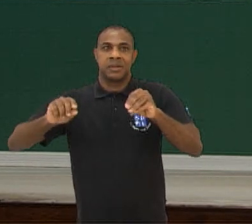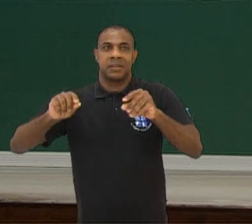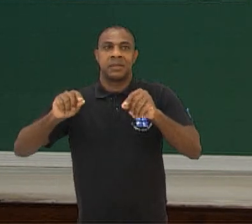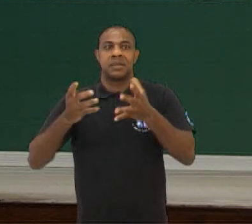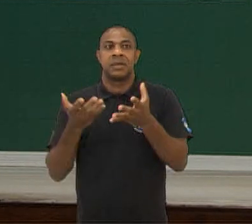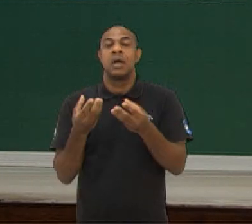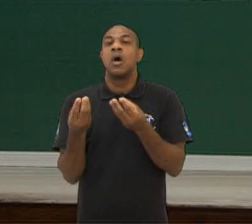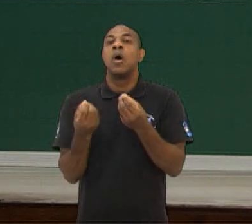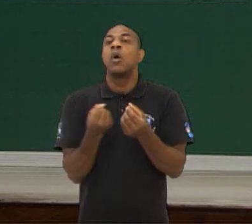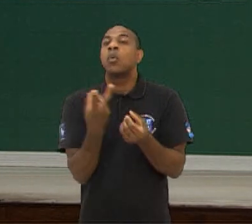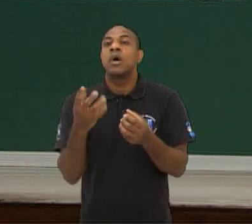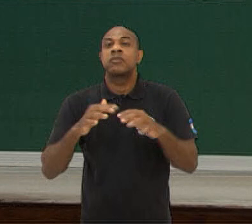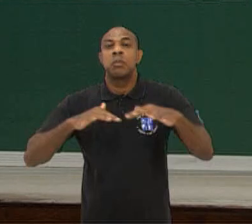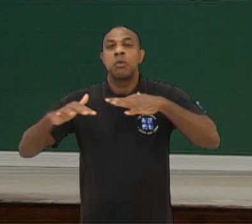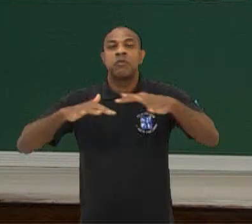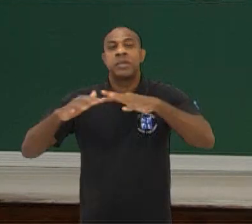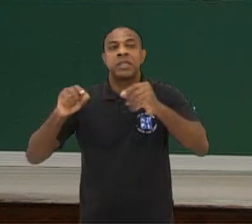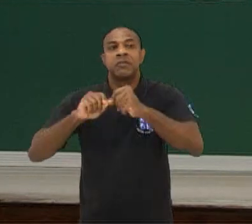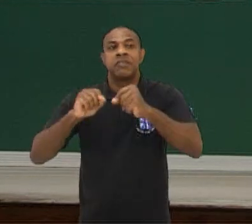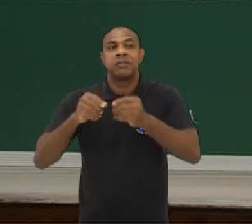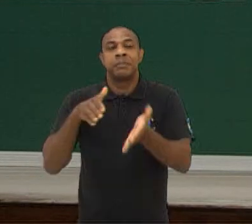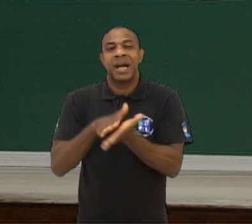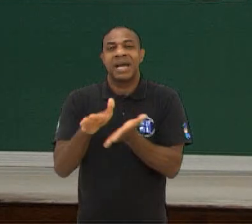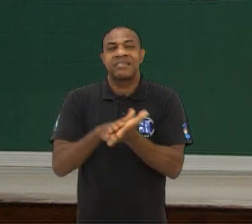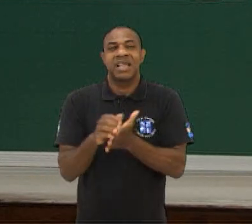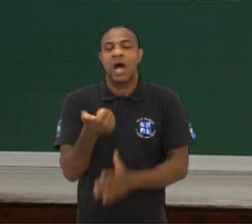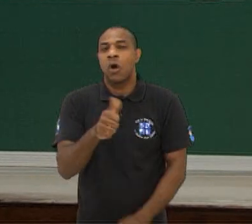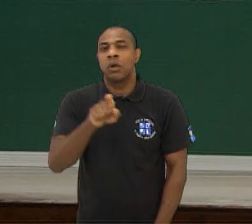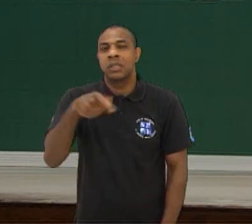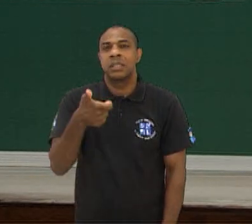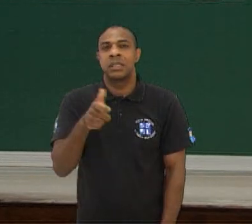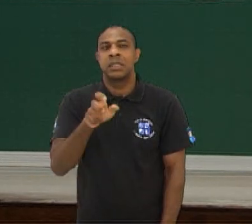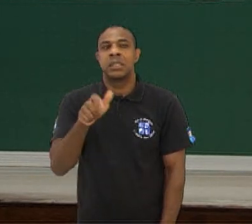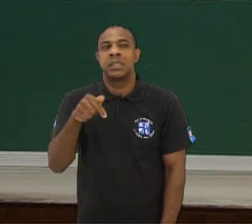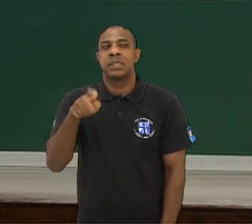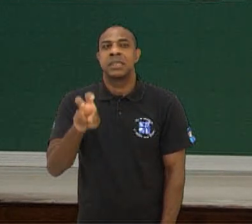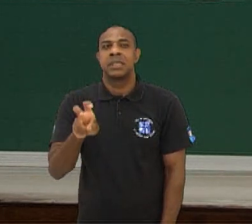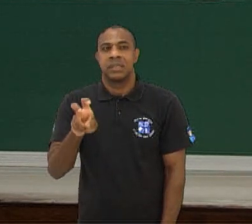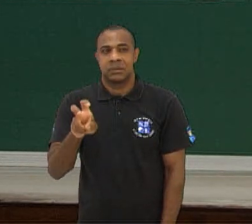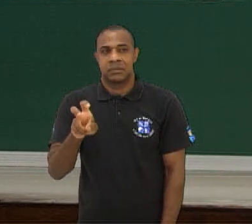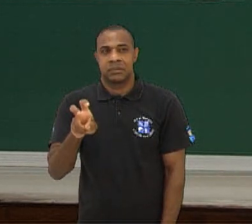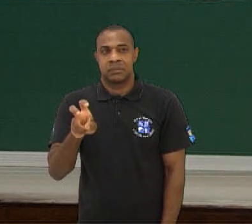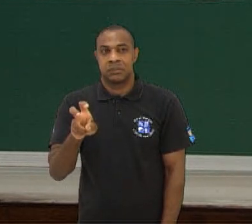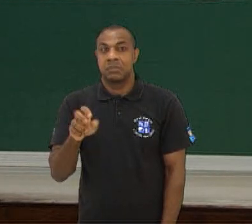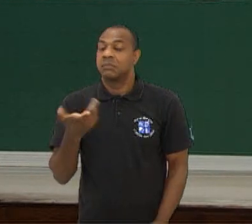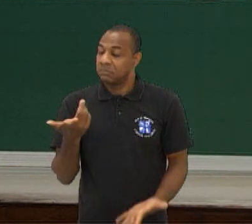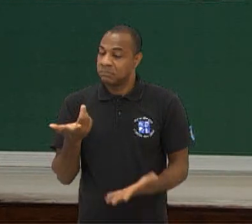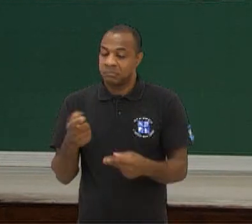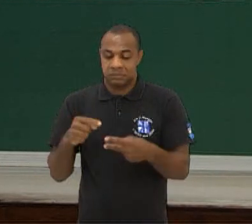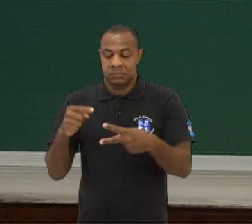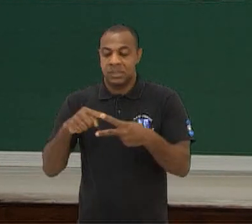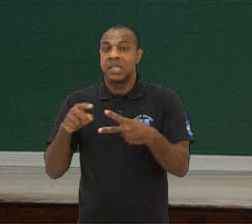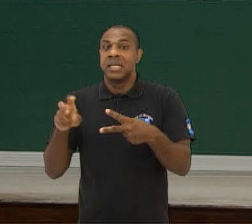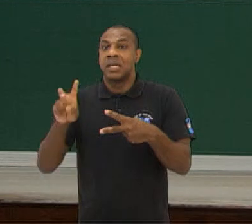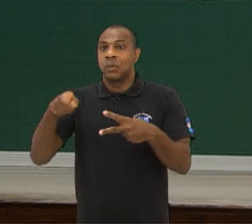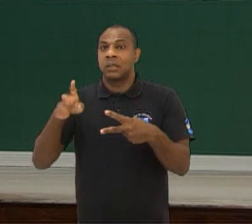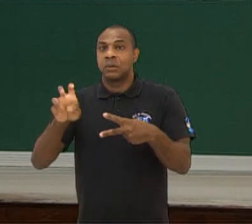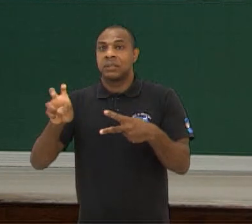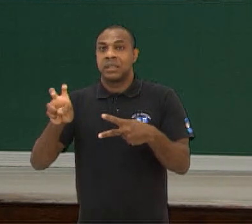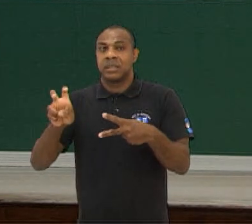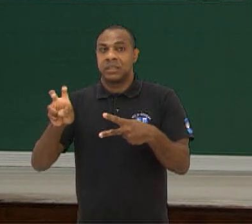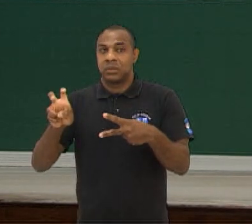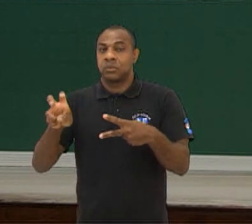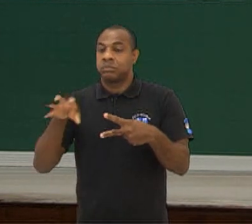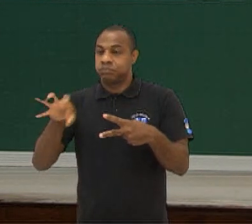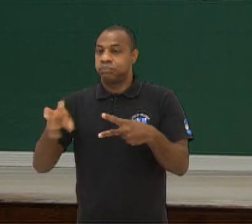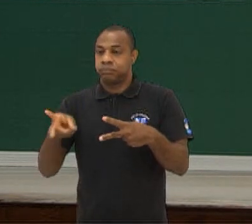quantas movimentações ele fez para gastar 11,75? 4,55 é fixo. Ele fez alguma, 1,